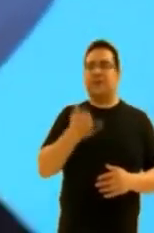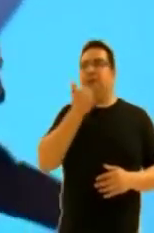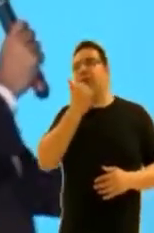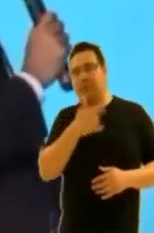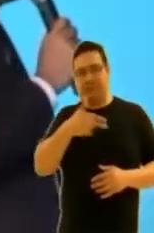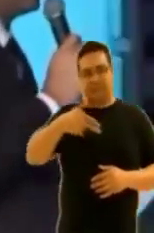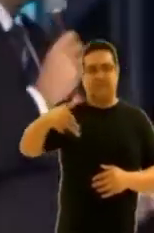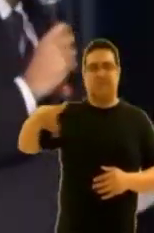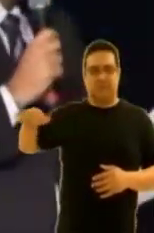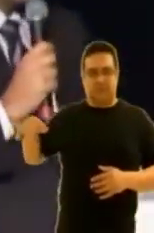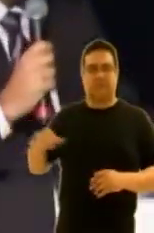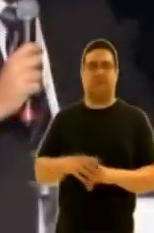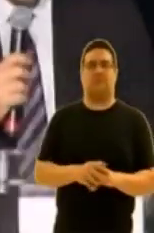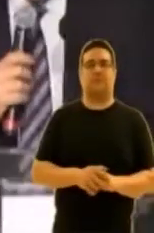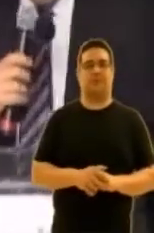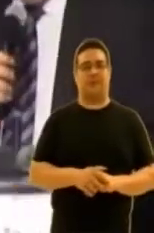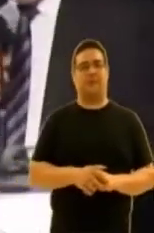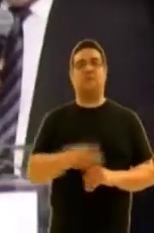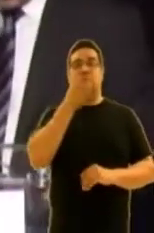Bom,